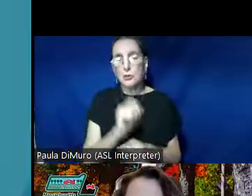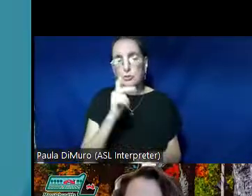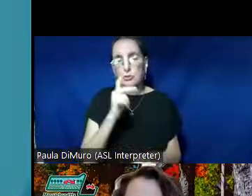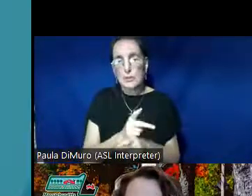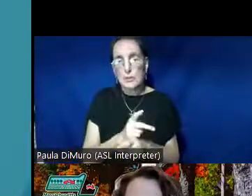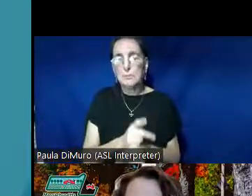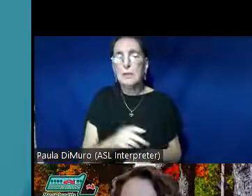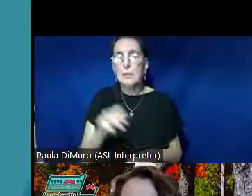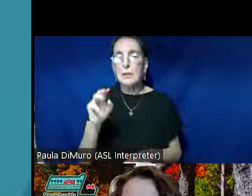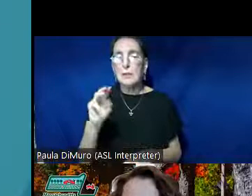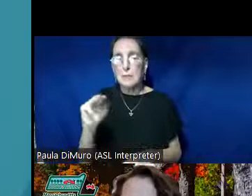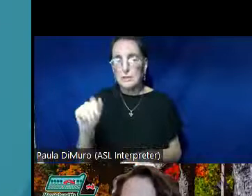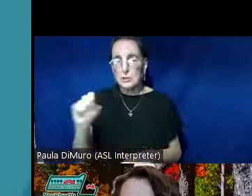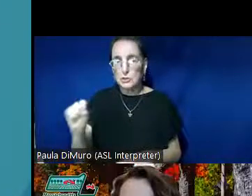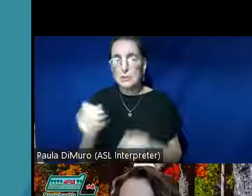Departamento